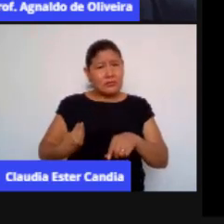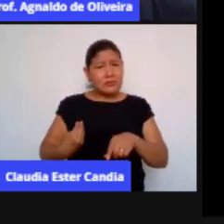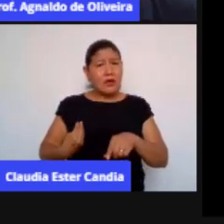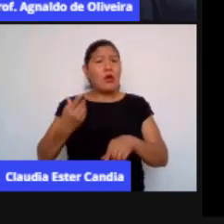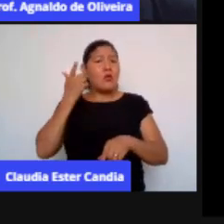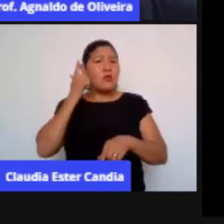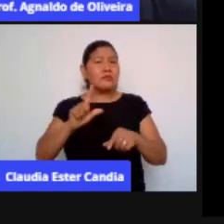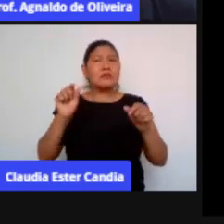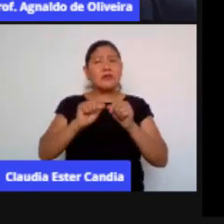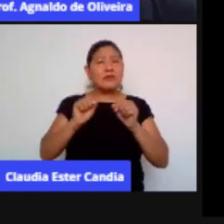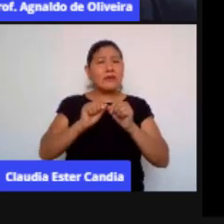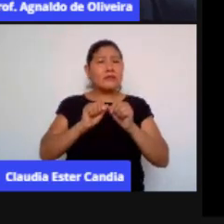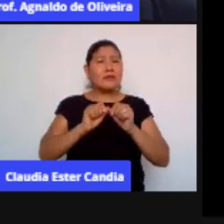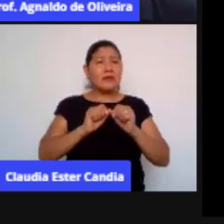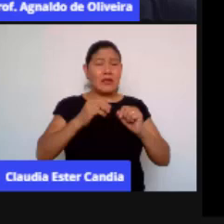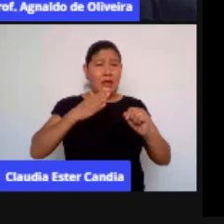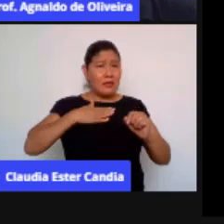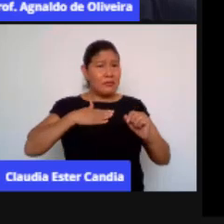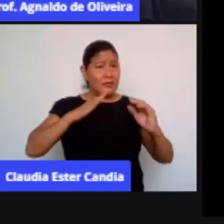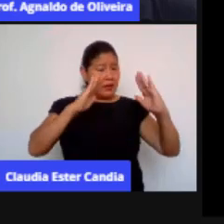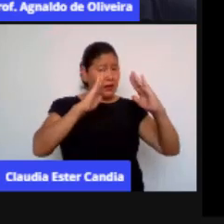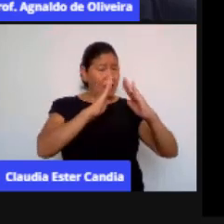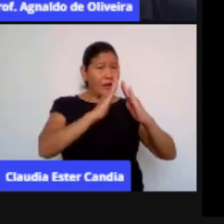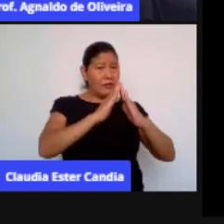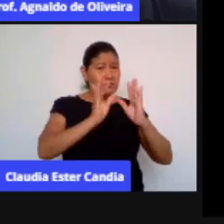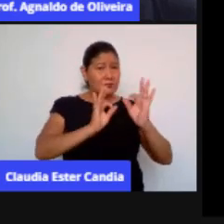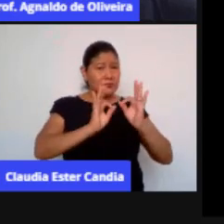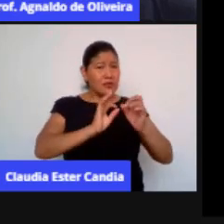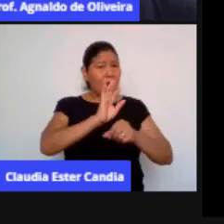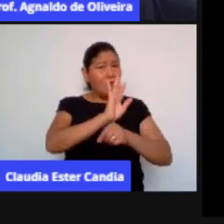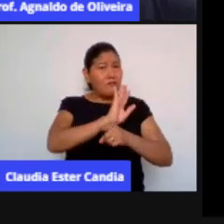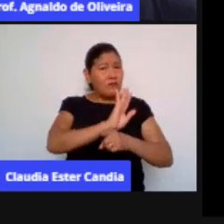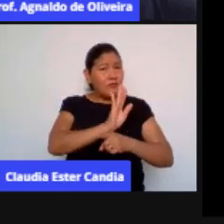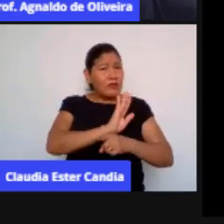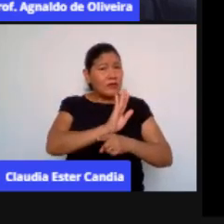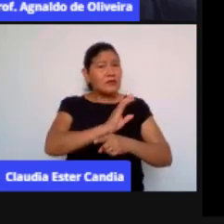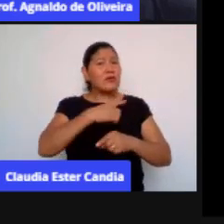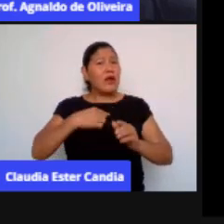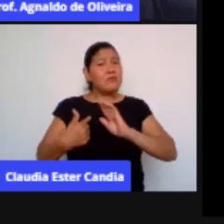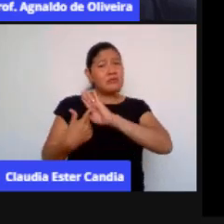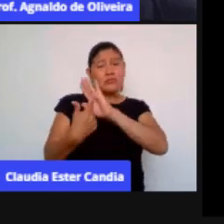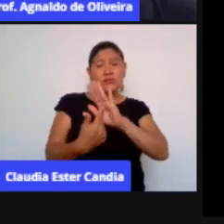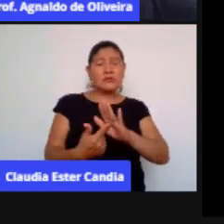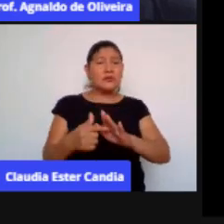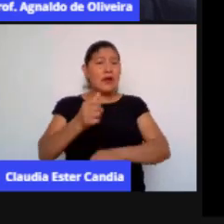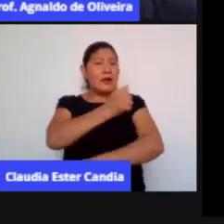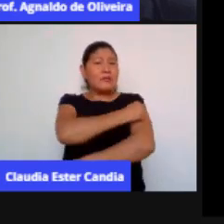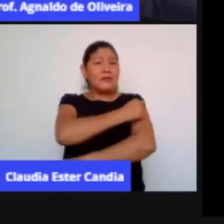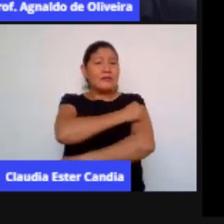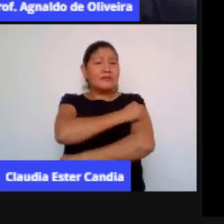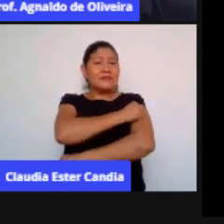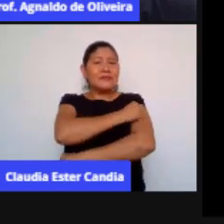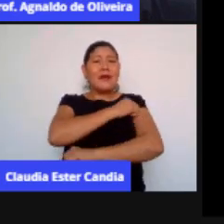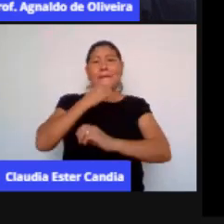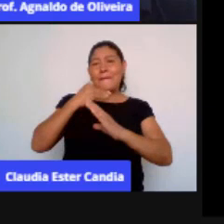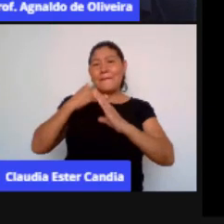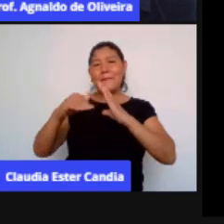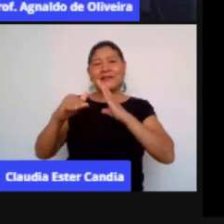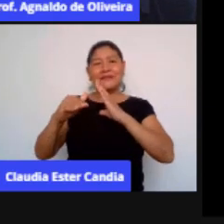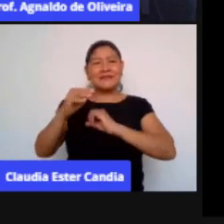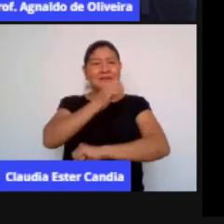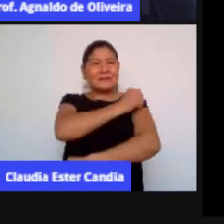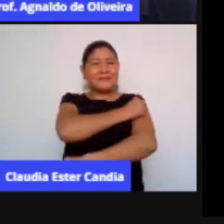né, eu poderia estar montando isso um vídeo e aí falando para um aluno, entregando alguma mensagem para ele, alguma coisa de um